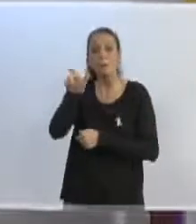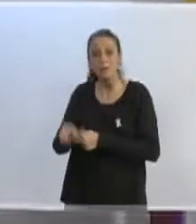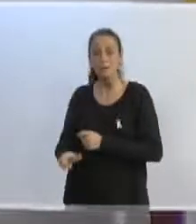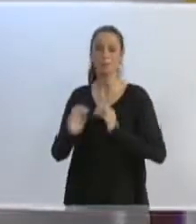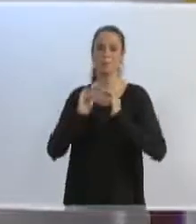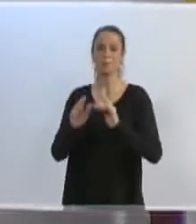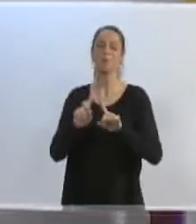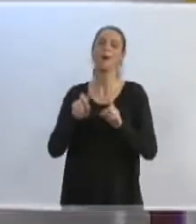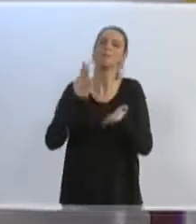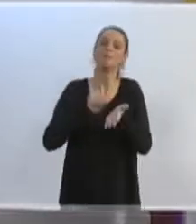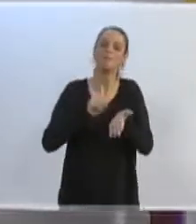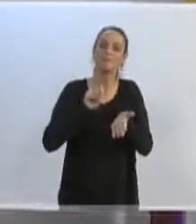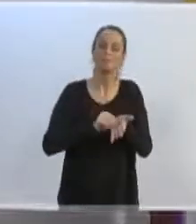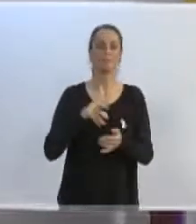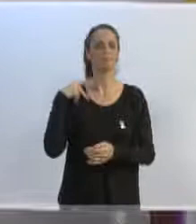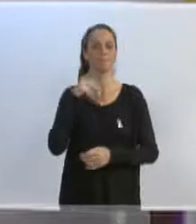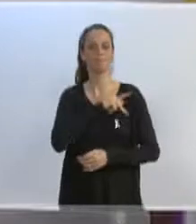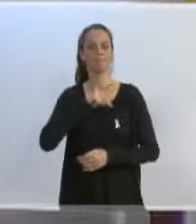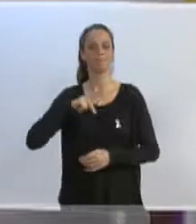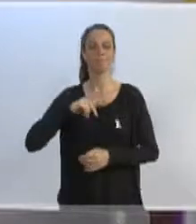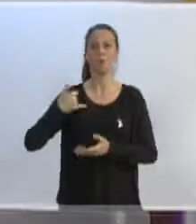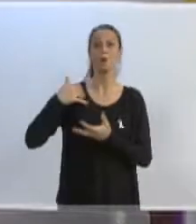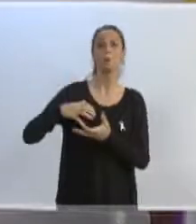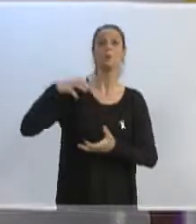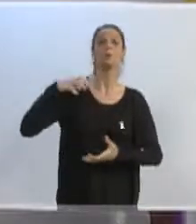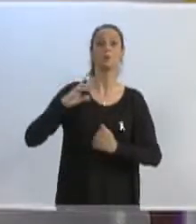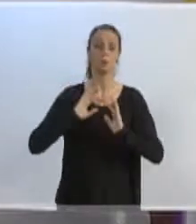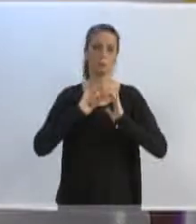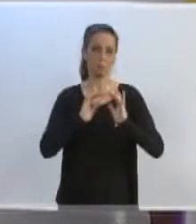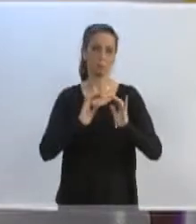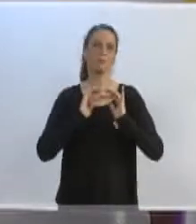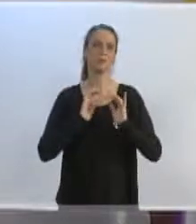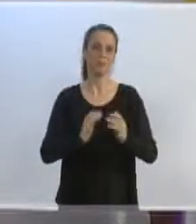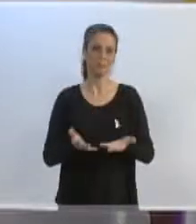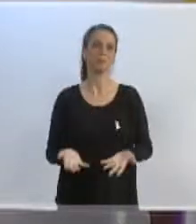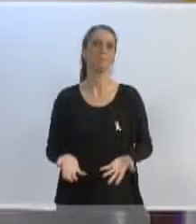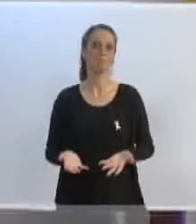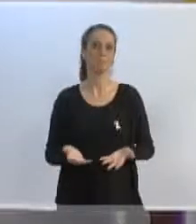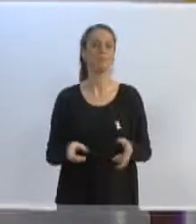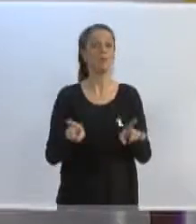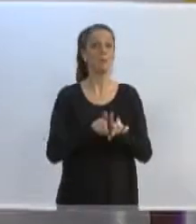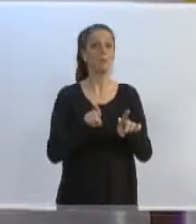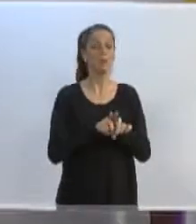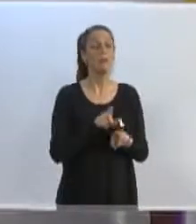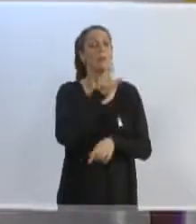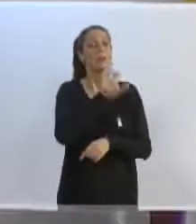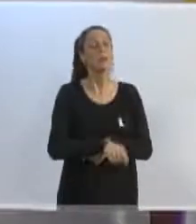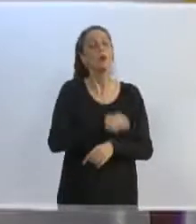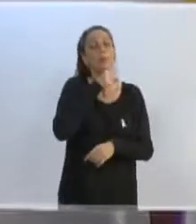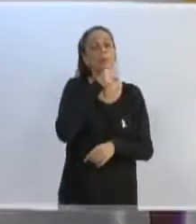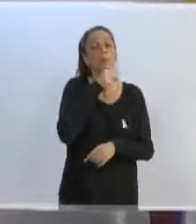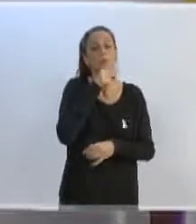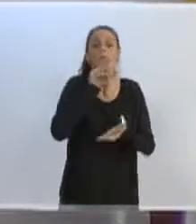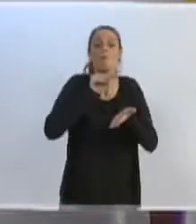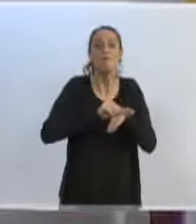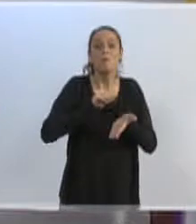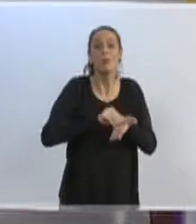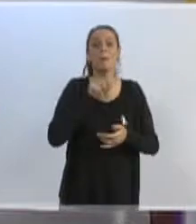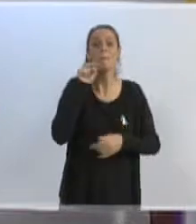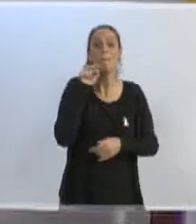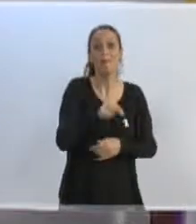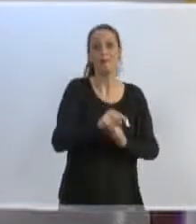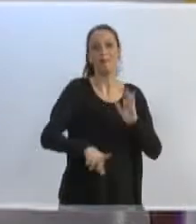tem políticas públicas para o adulto autista, para o idoso autista. E